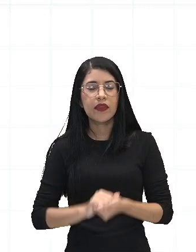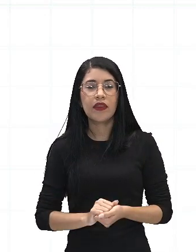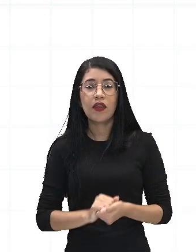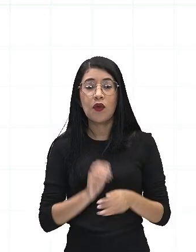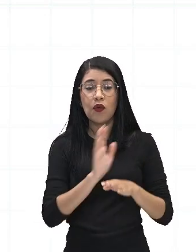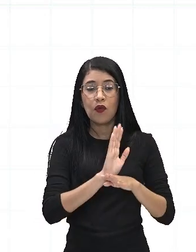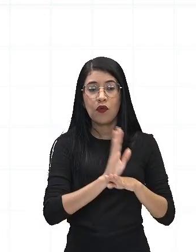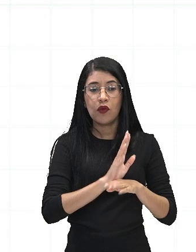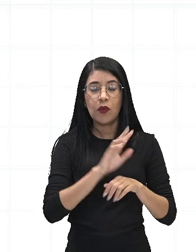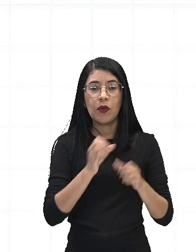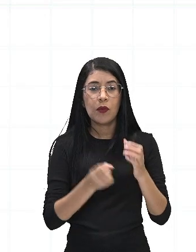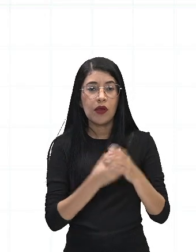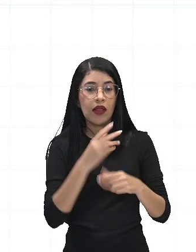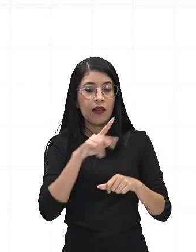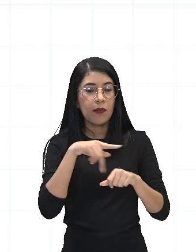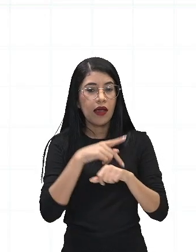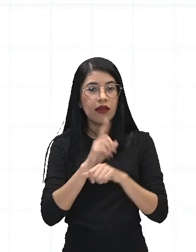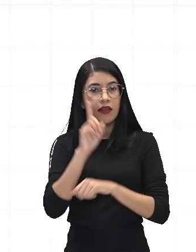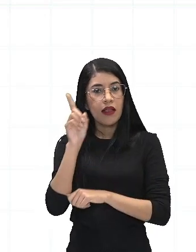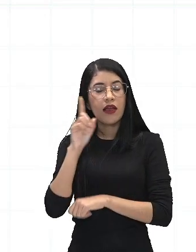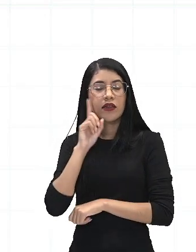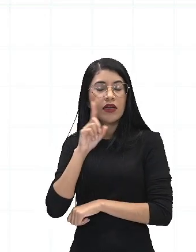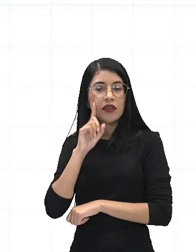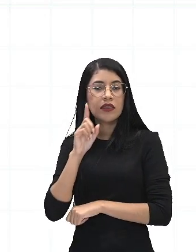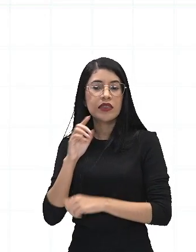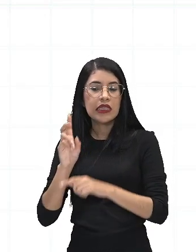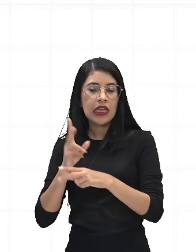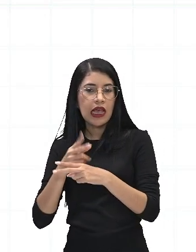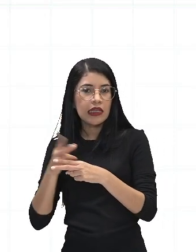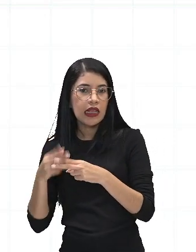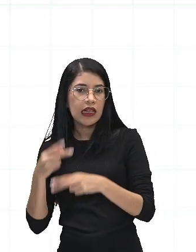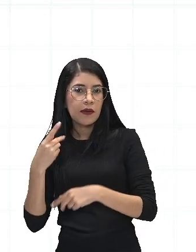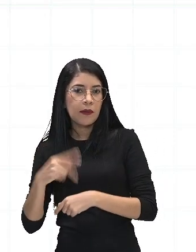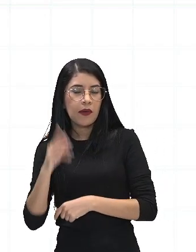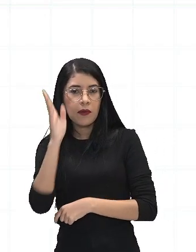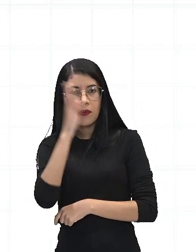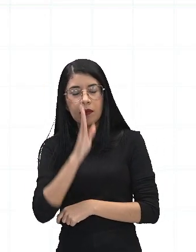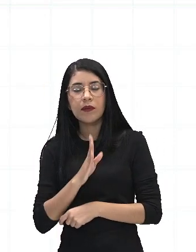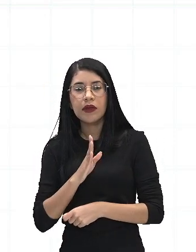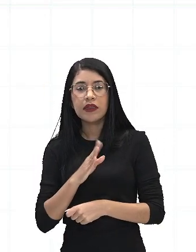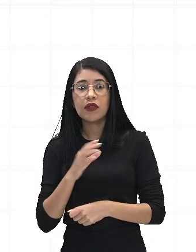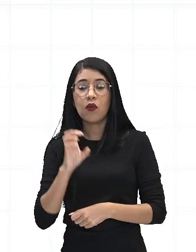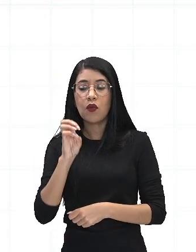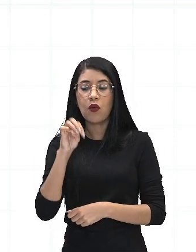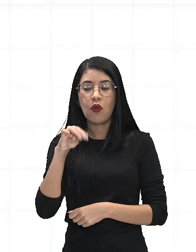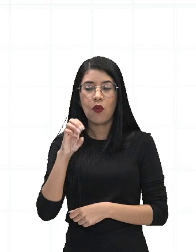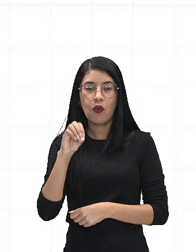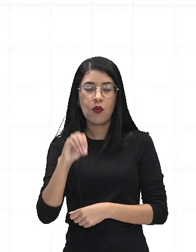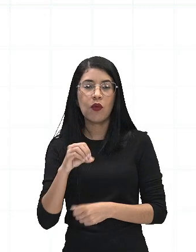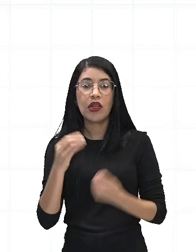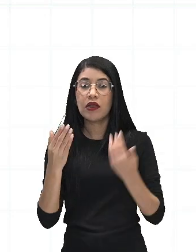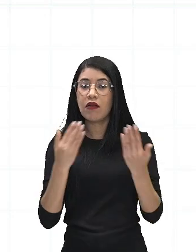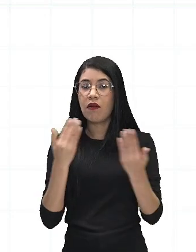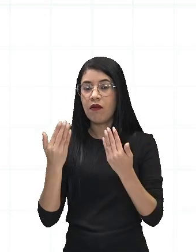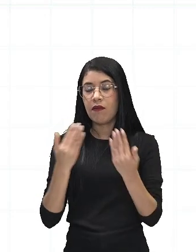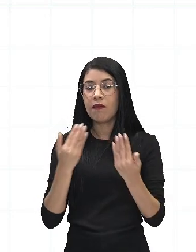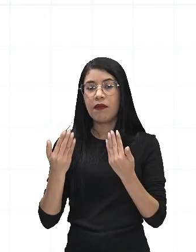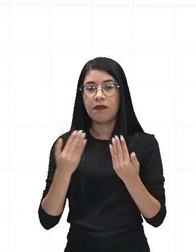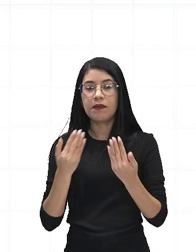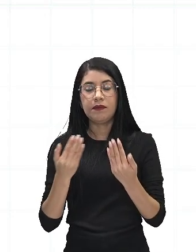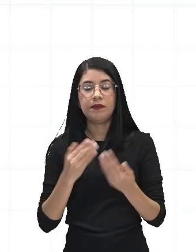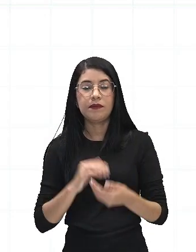que são produzidos lá em Hollywood e a série, ok? Então, eu percebo que o como estabelece essa comparação, essa ideia de